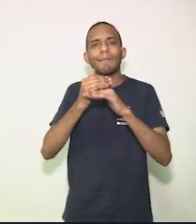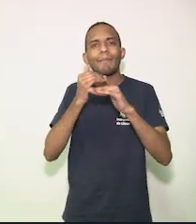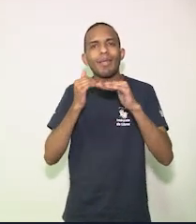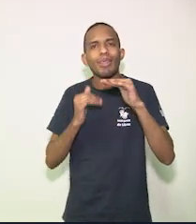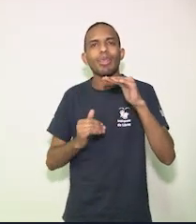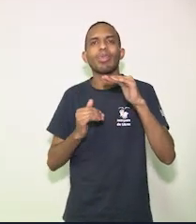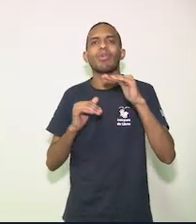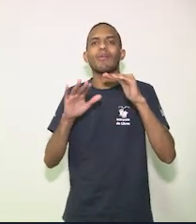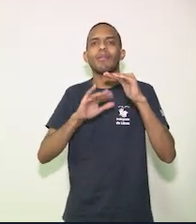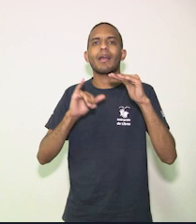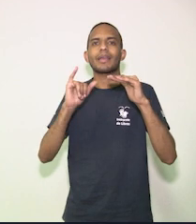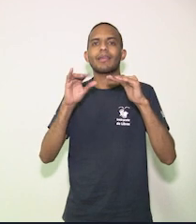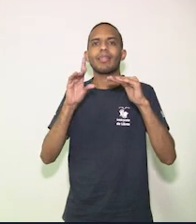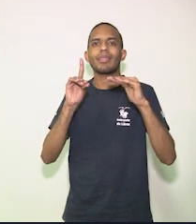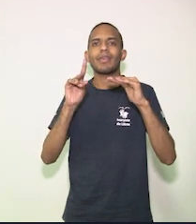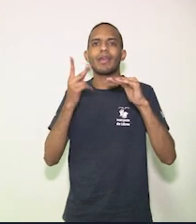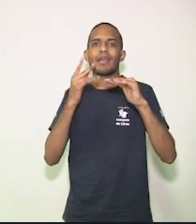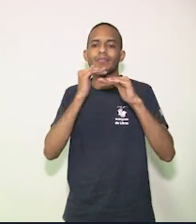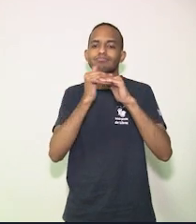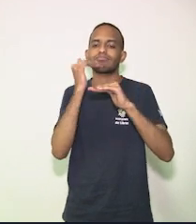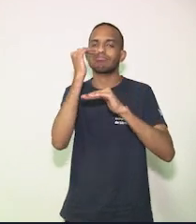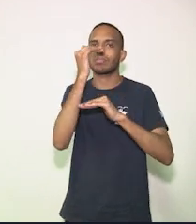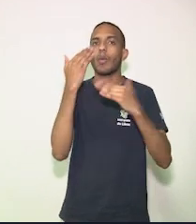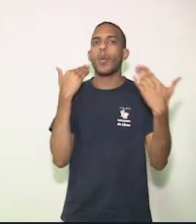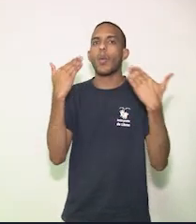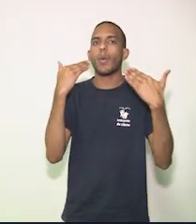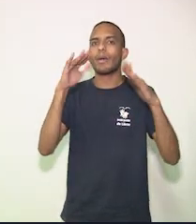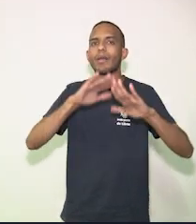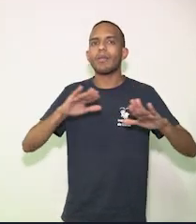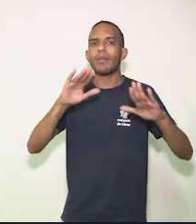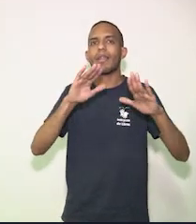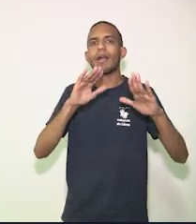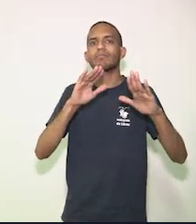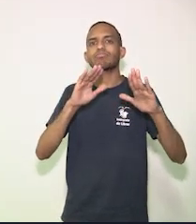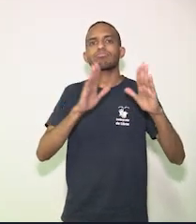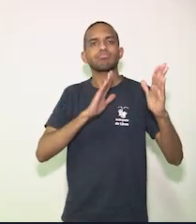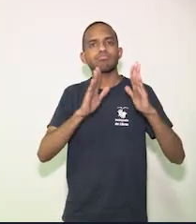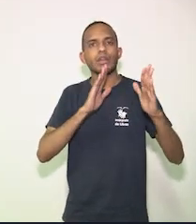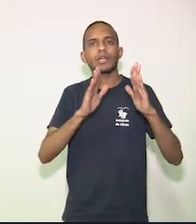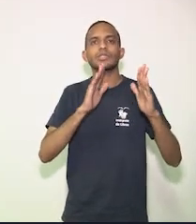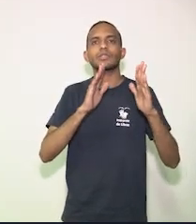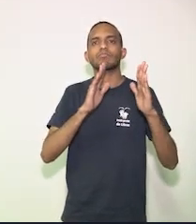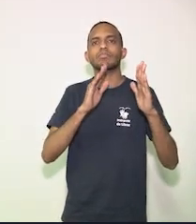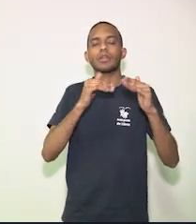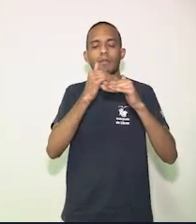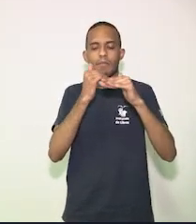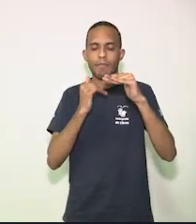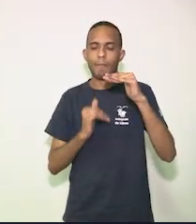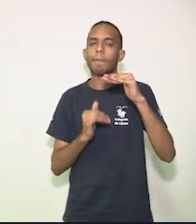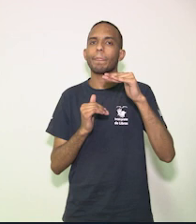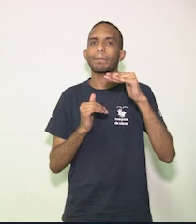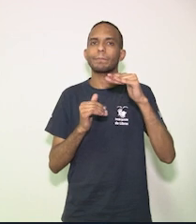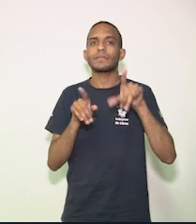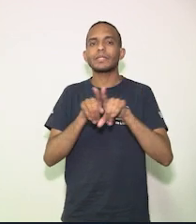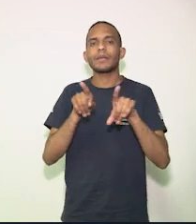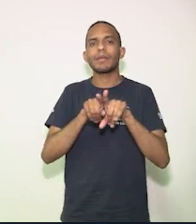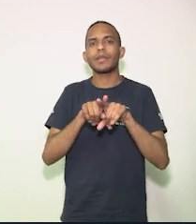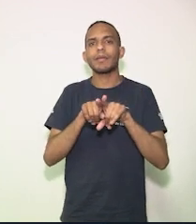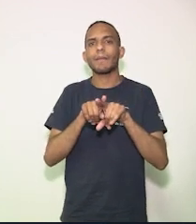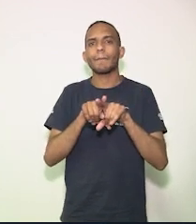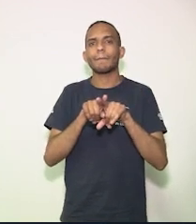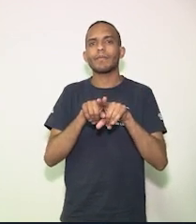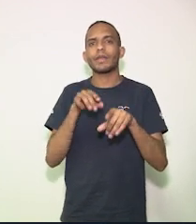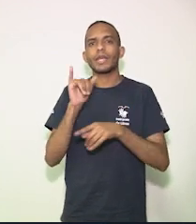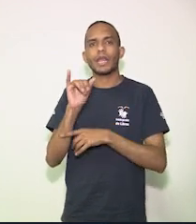consistentemente menores na faixa de IDH alto, quando comparadas às faixas de IDH intermediário e baixo. A diferença